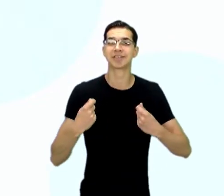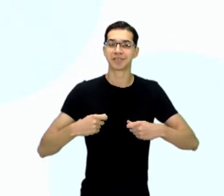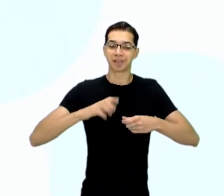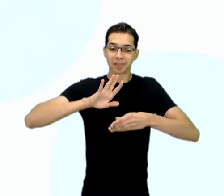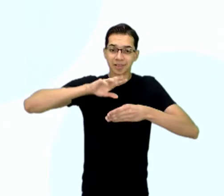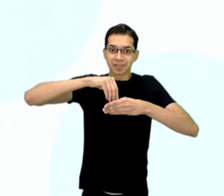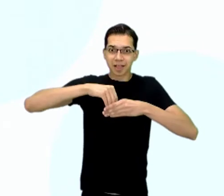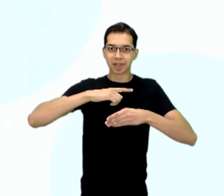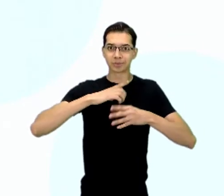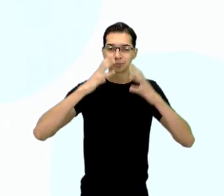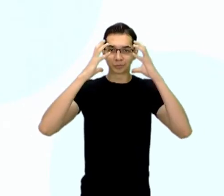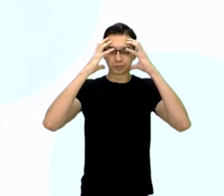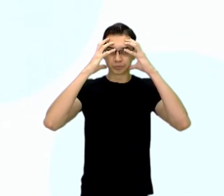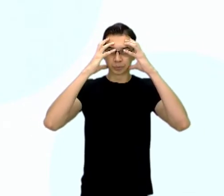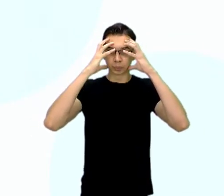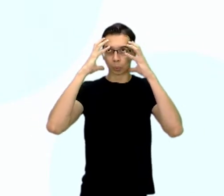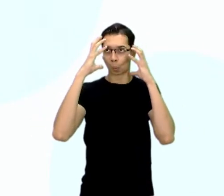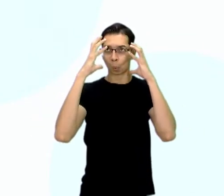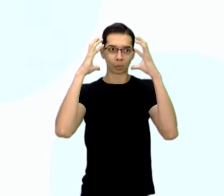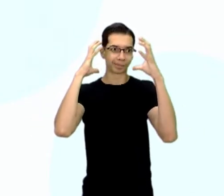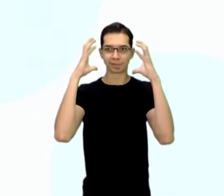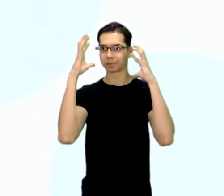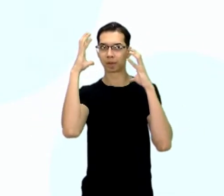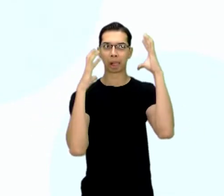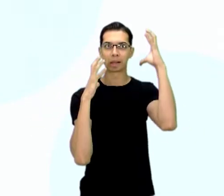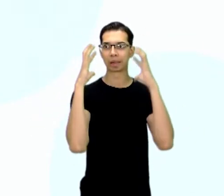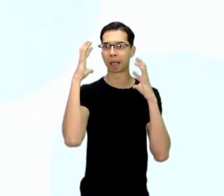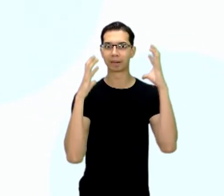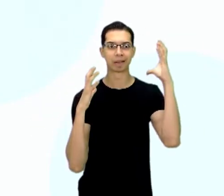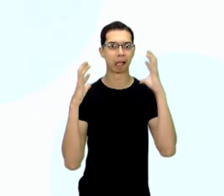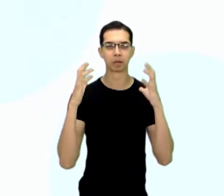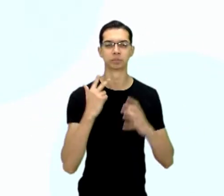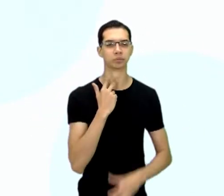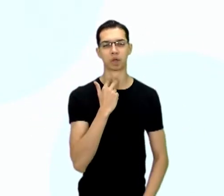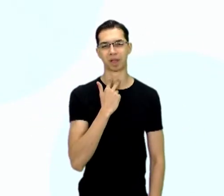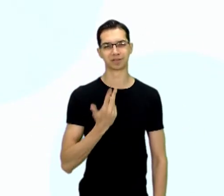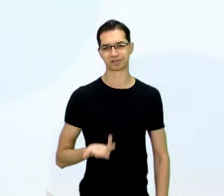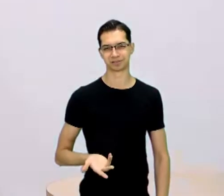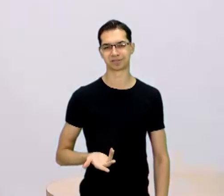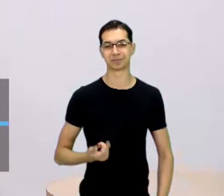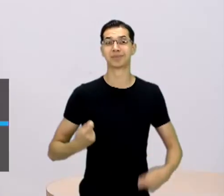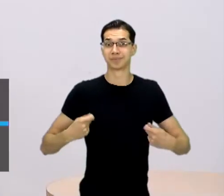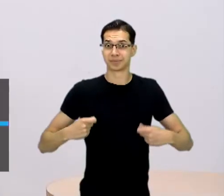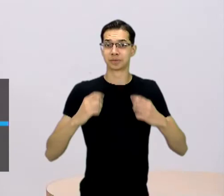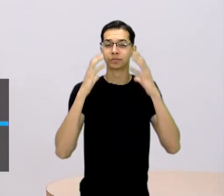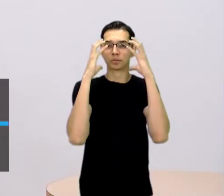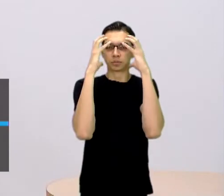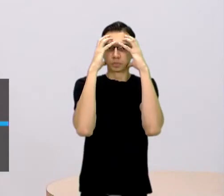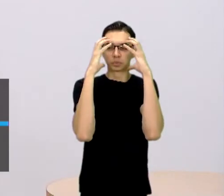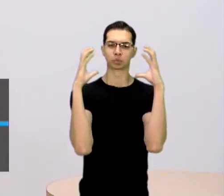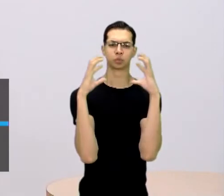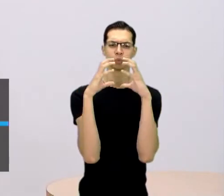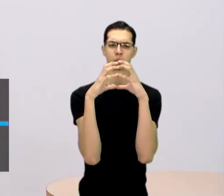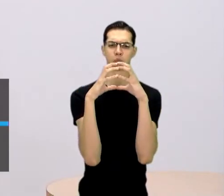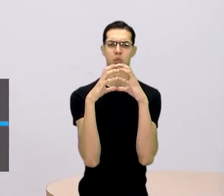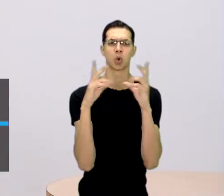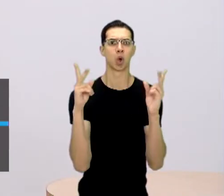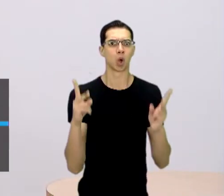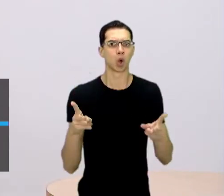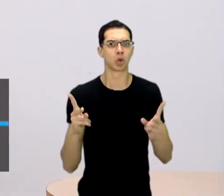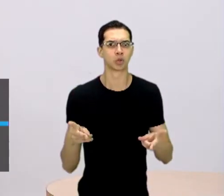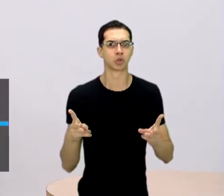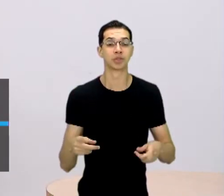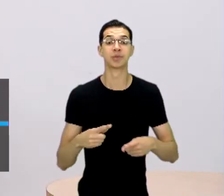órgãos. Então, esses ossos não podem se movimentar de jeito nenhum, eles têm que ficar ali paradinhos, porque se acontece